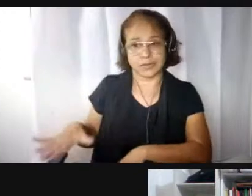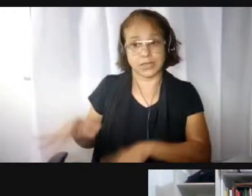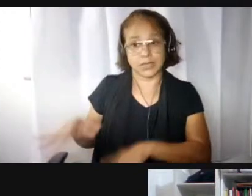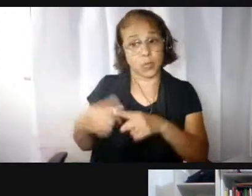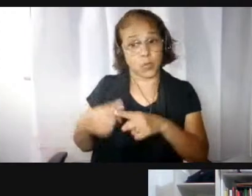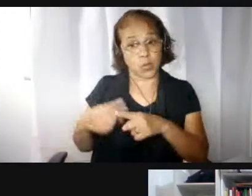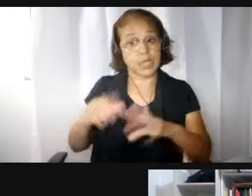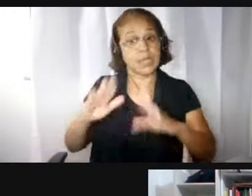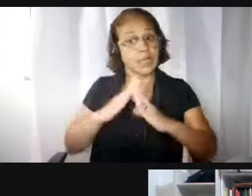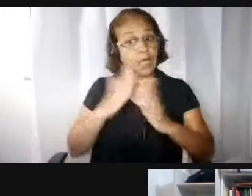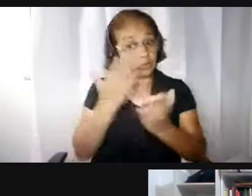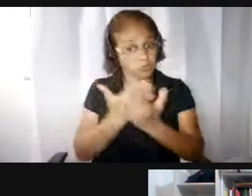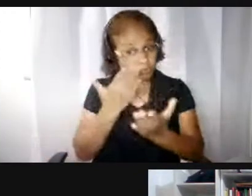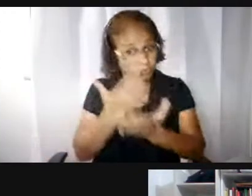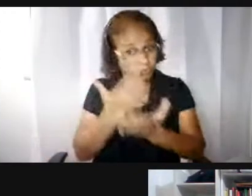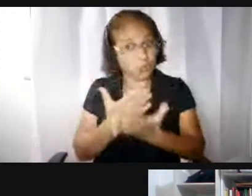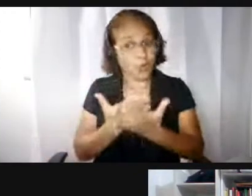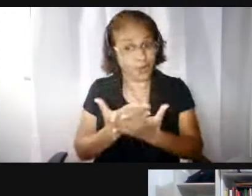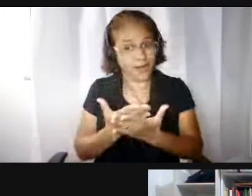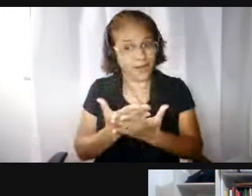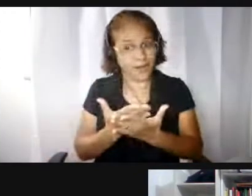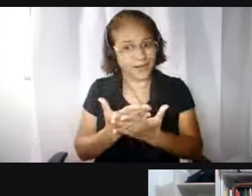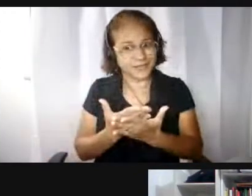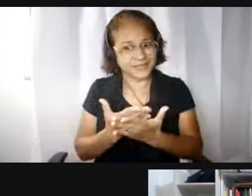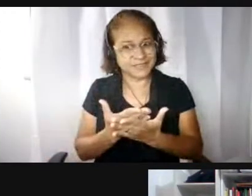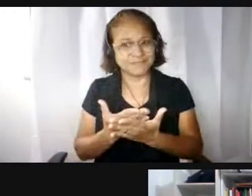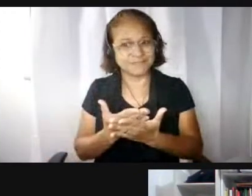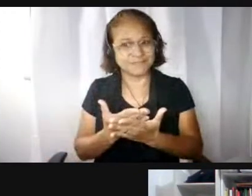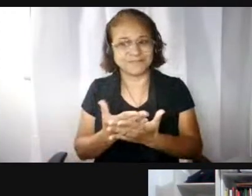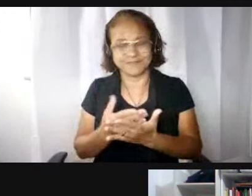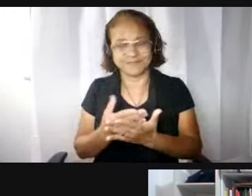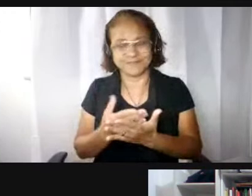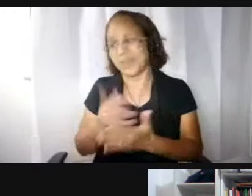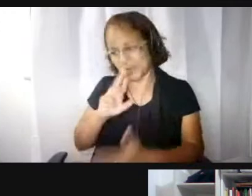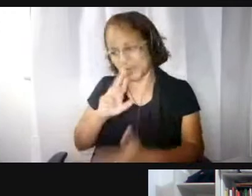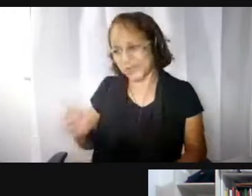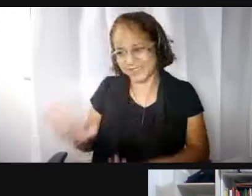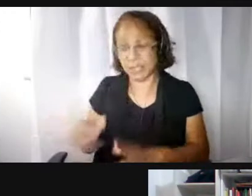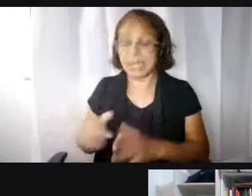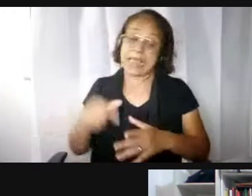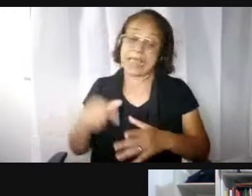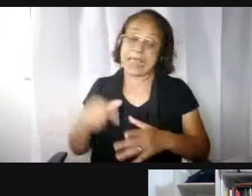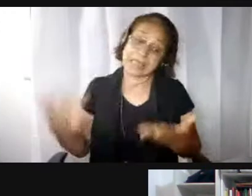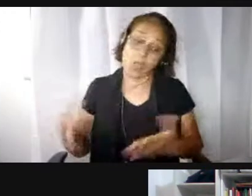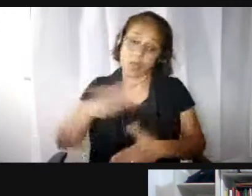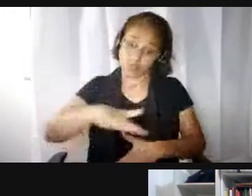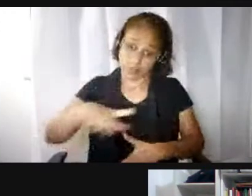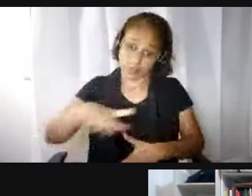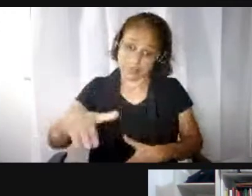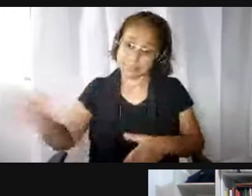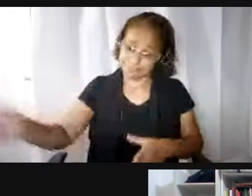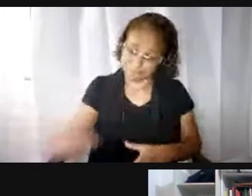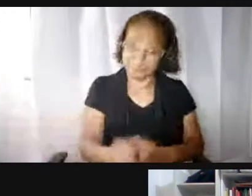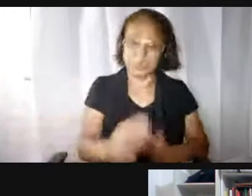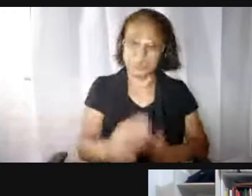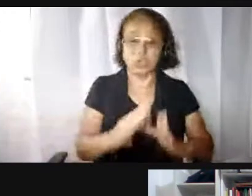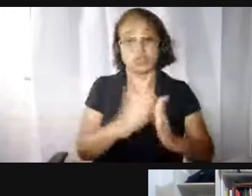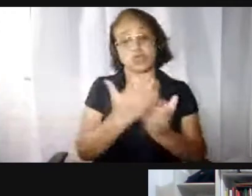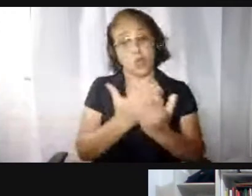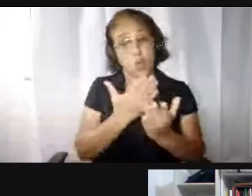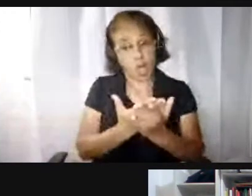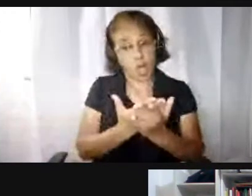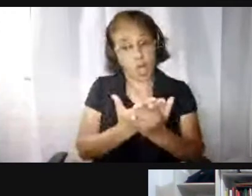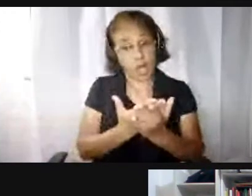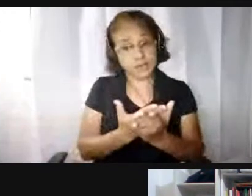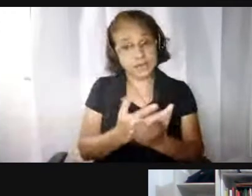estão, né? Só para já responde a sua próxima pergunta. Eles estão nas escolas regulares, só que nas escolas regulares